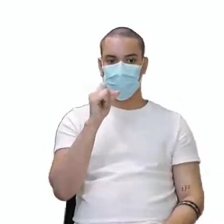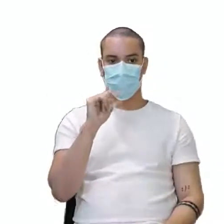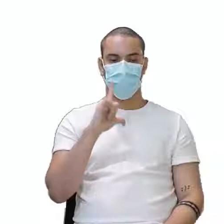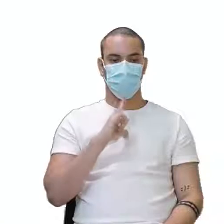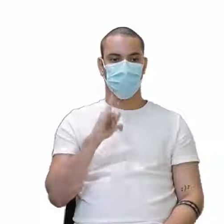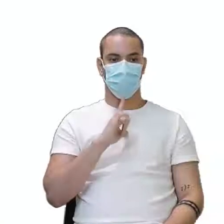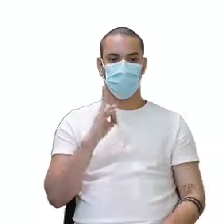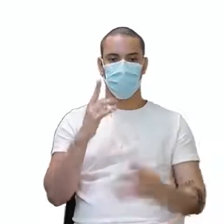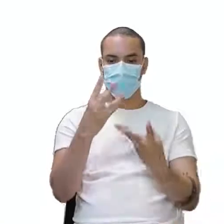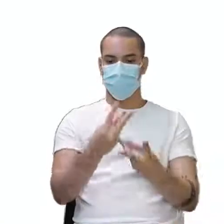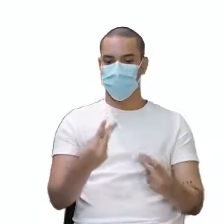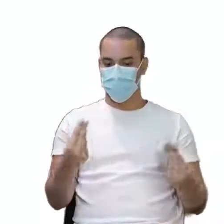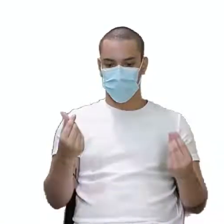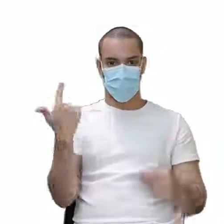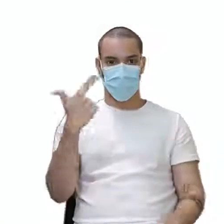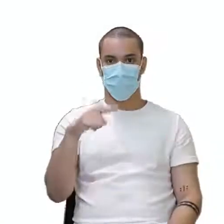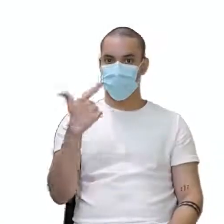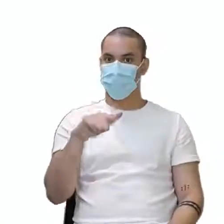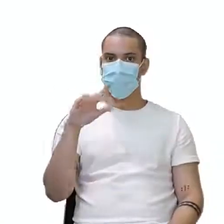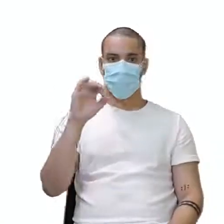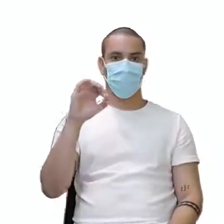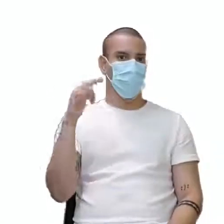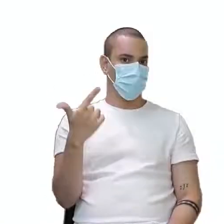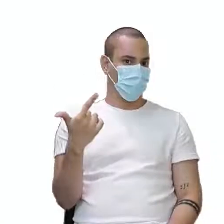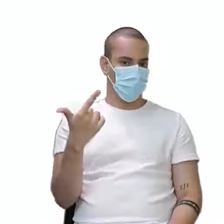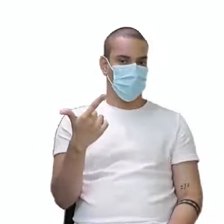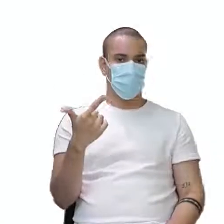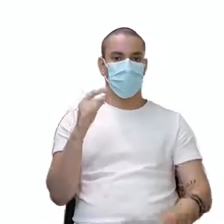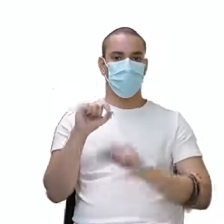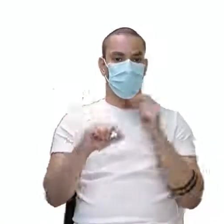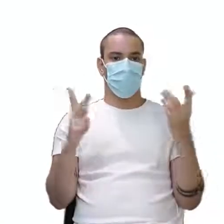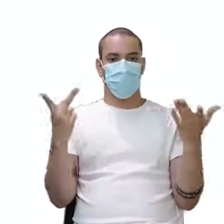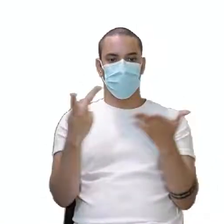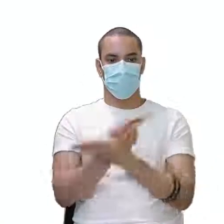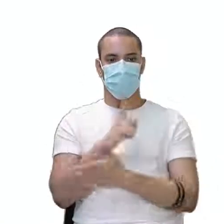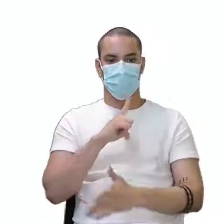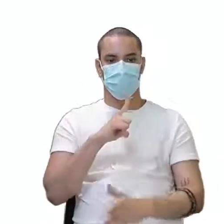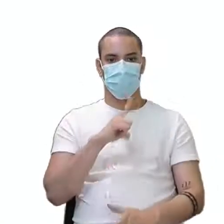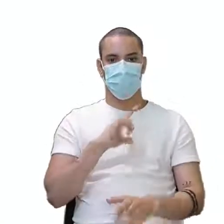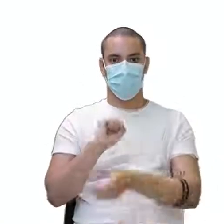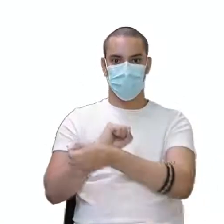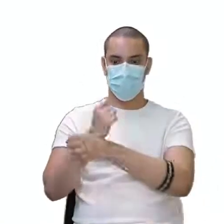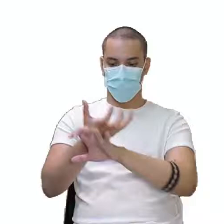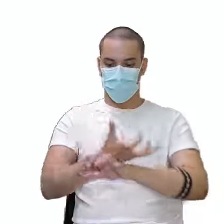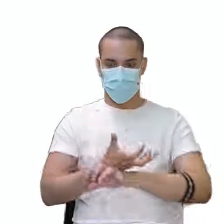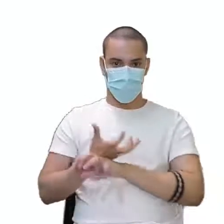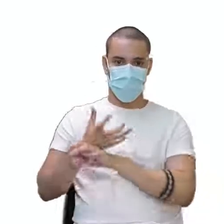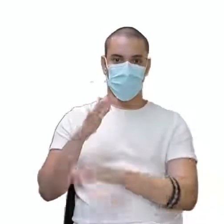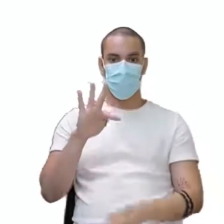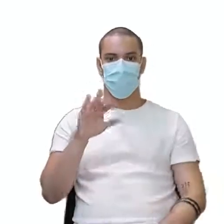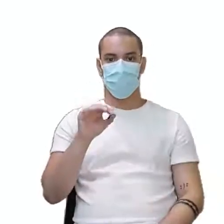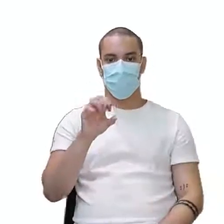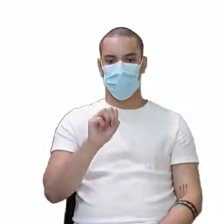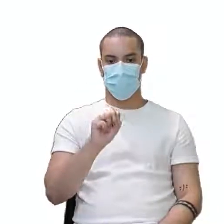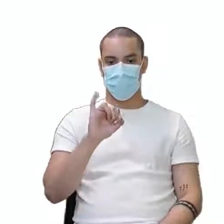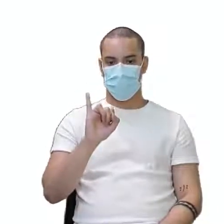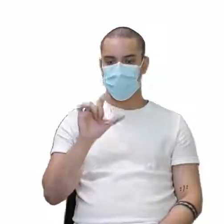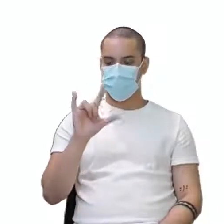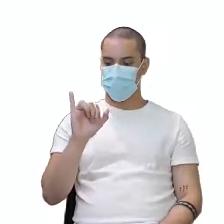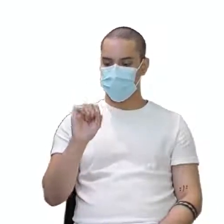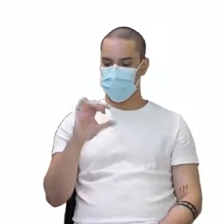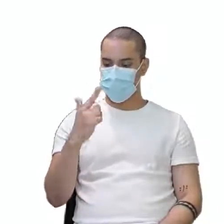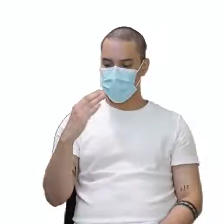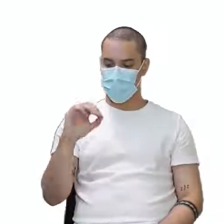num substrato que não tem oxigênio. E aí você vai ter o processo de fossilização desses corpos,